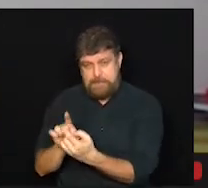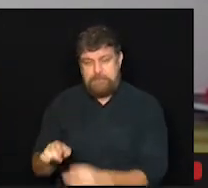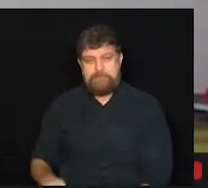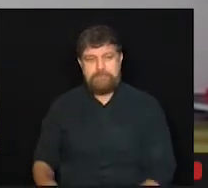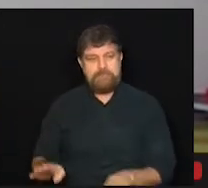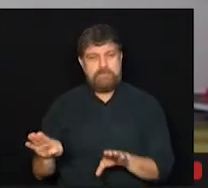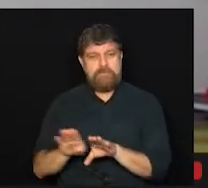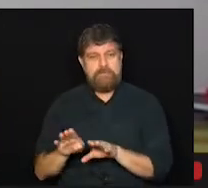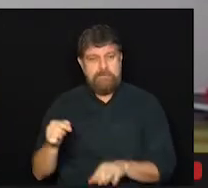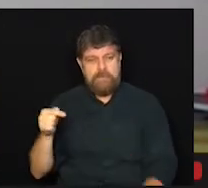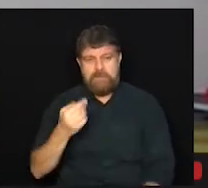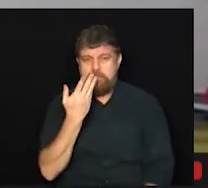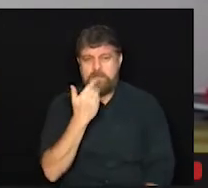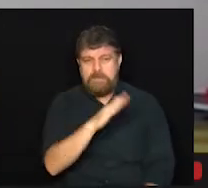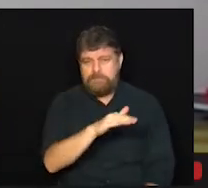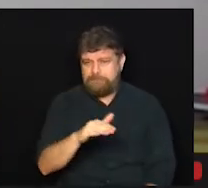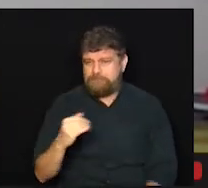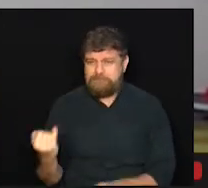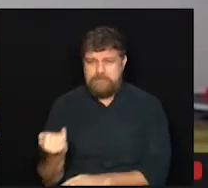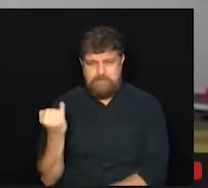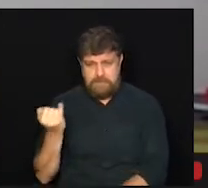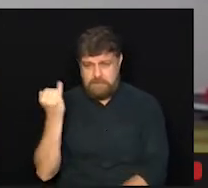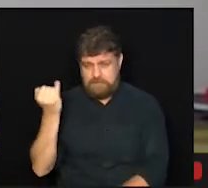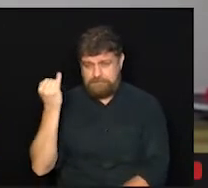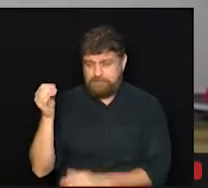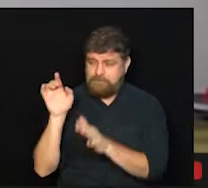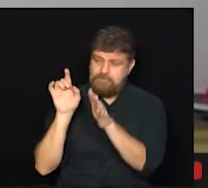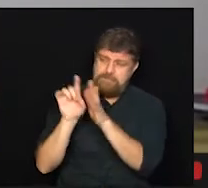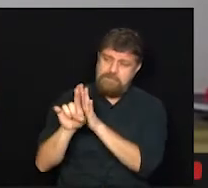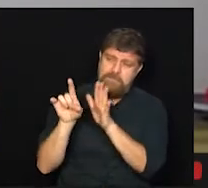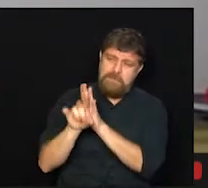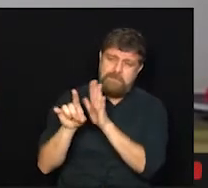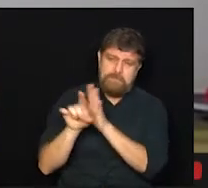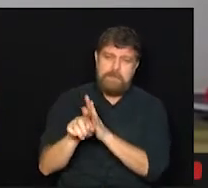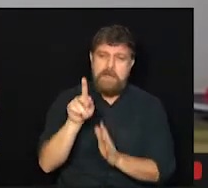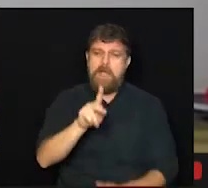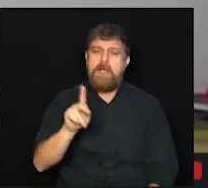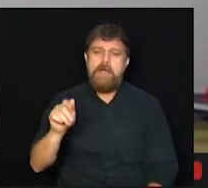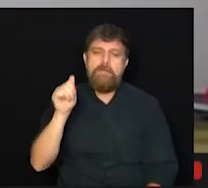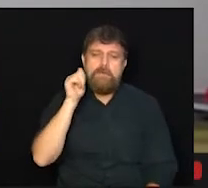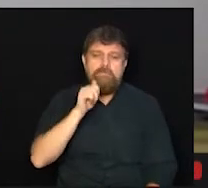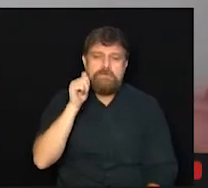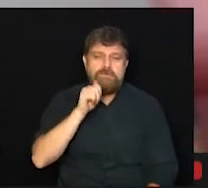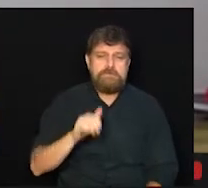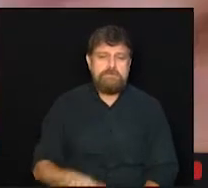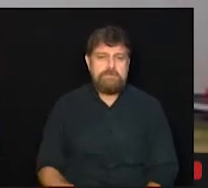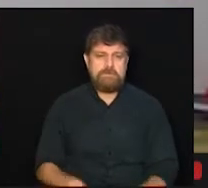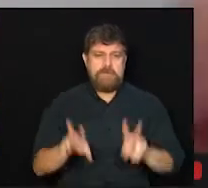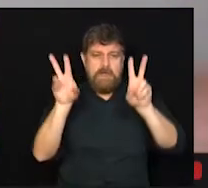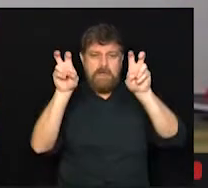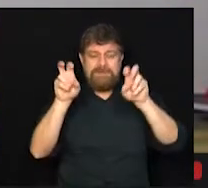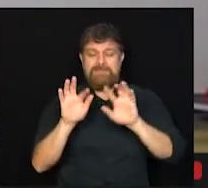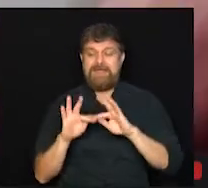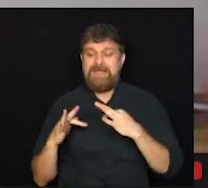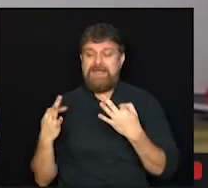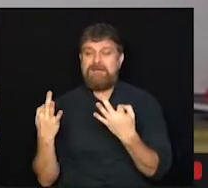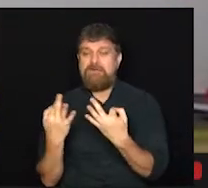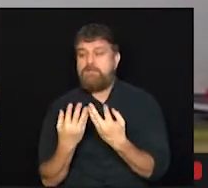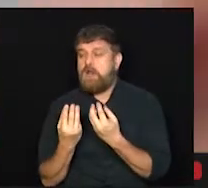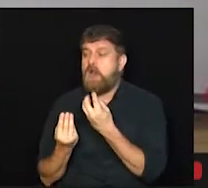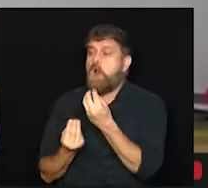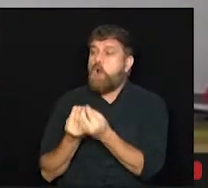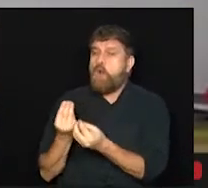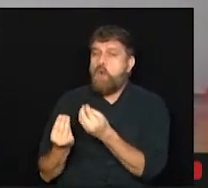é importante. Eu queria perguntar à professora sobre os familiares, como é